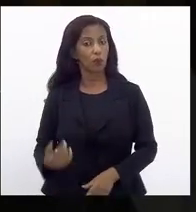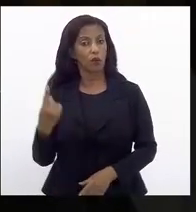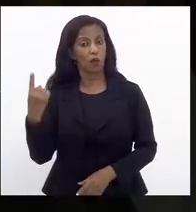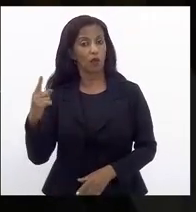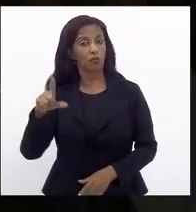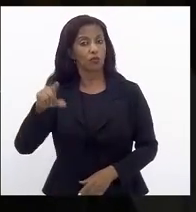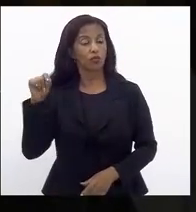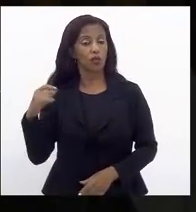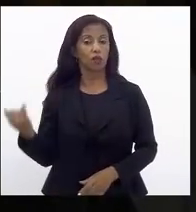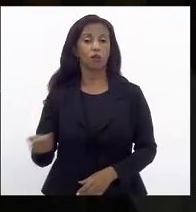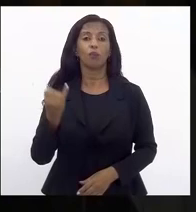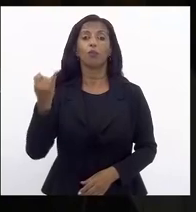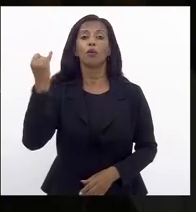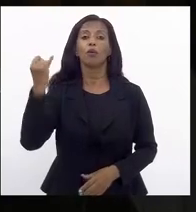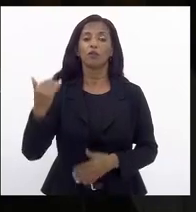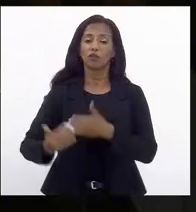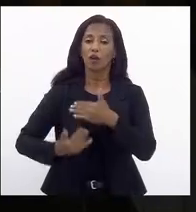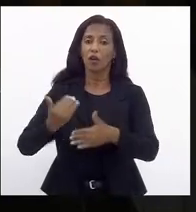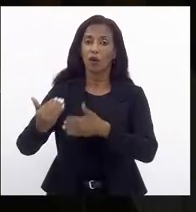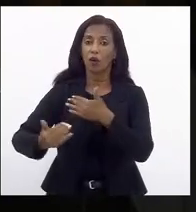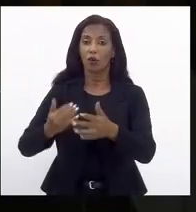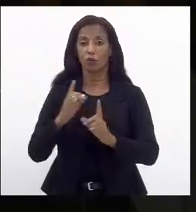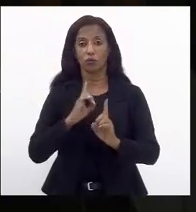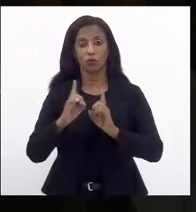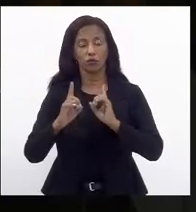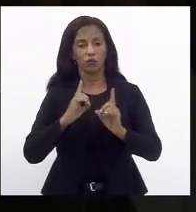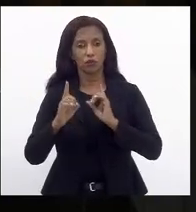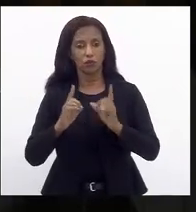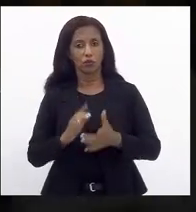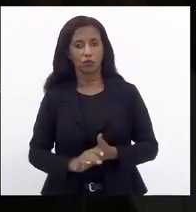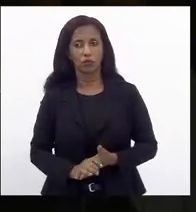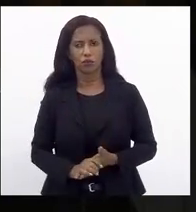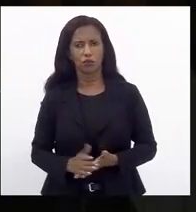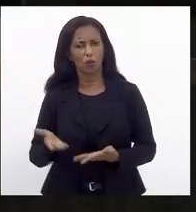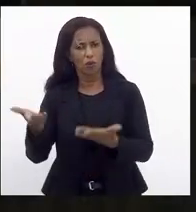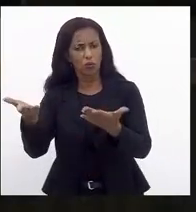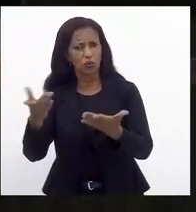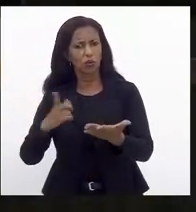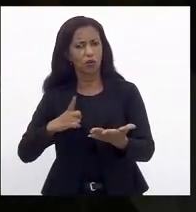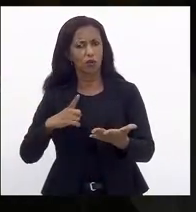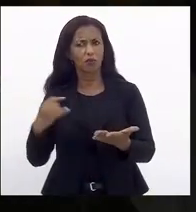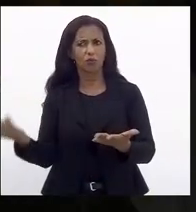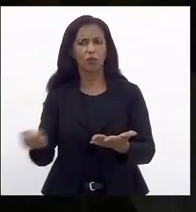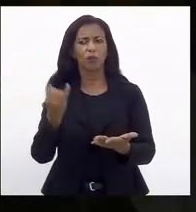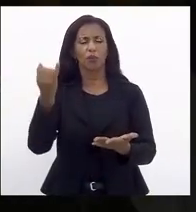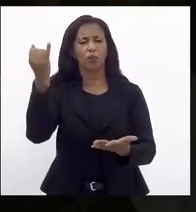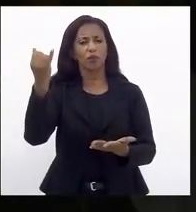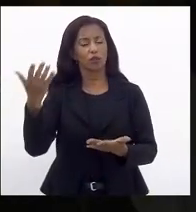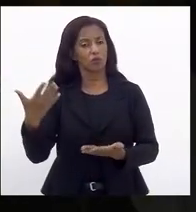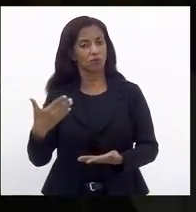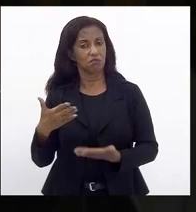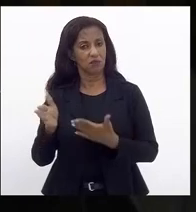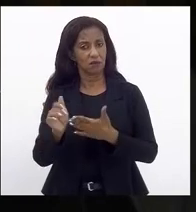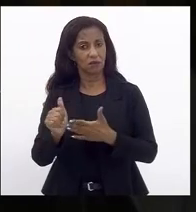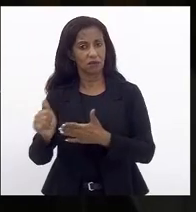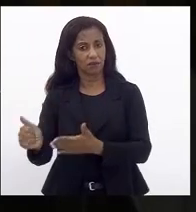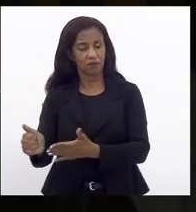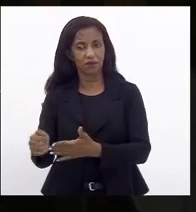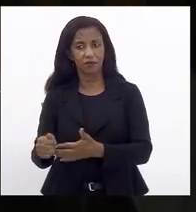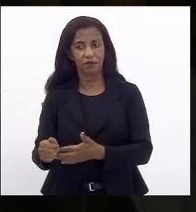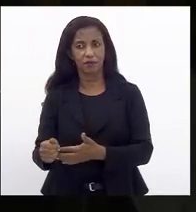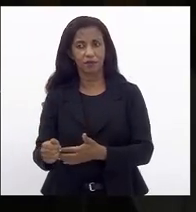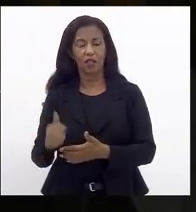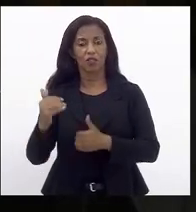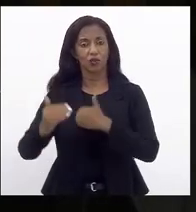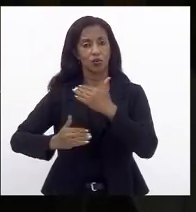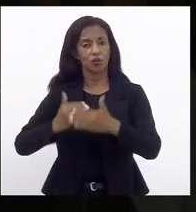esse Onde está que importantes ao longo dos debates a vossa excelência teve um papel fundamental inclusive nesse sentido vou falar gente